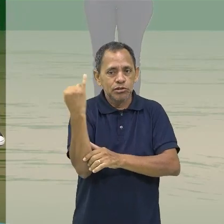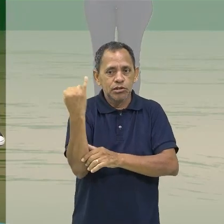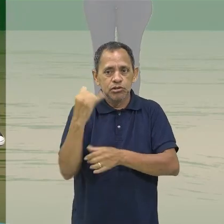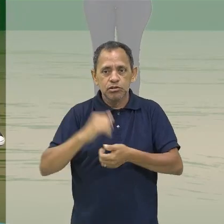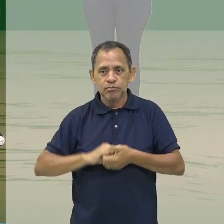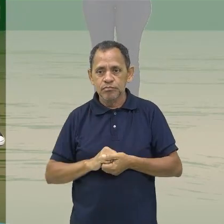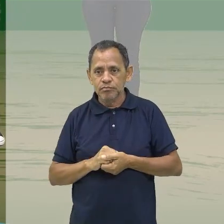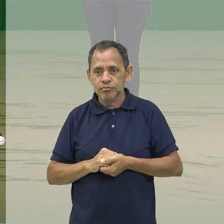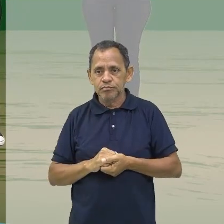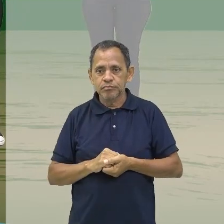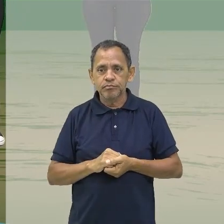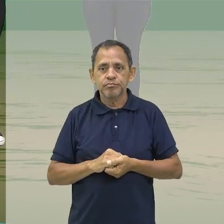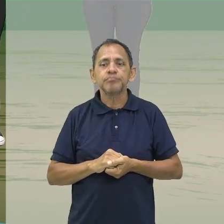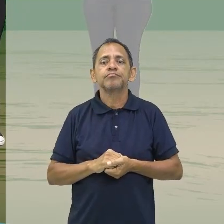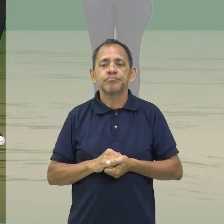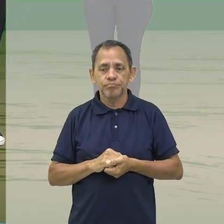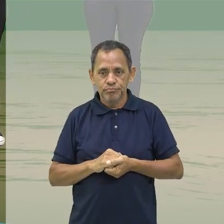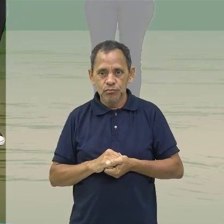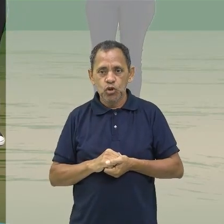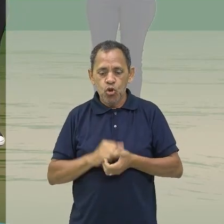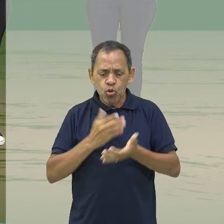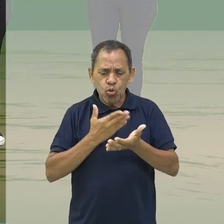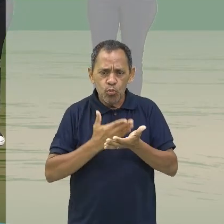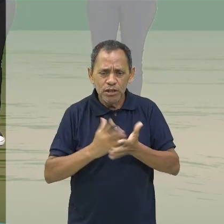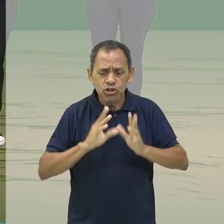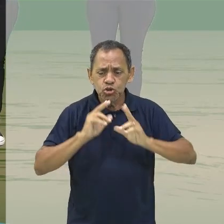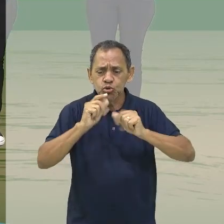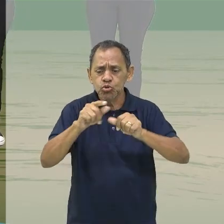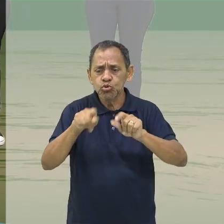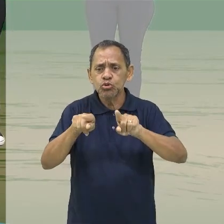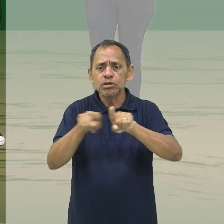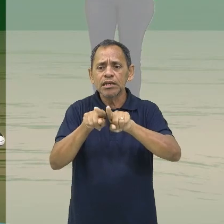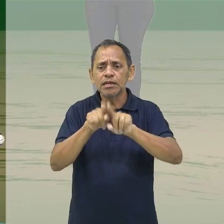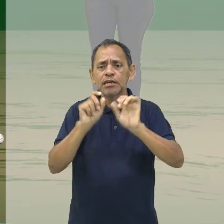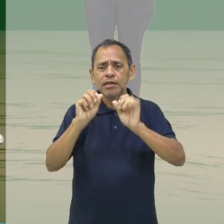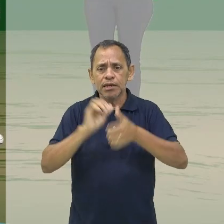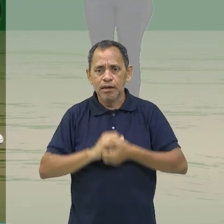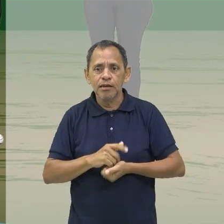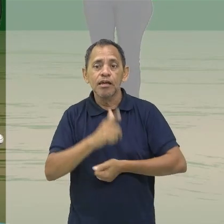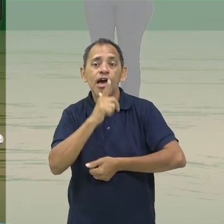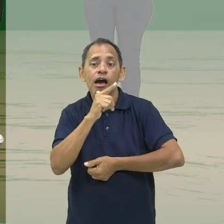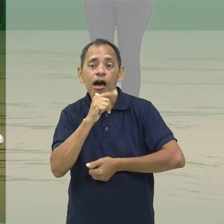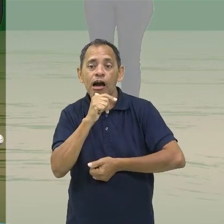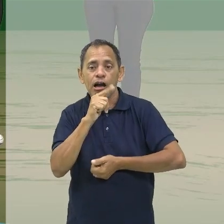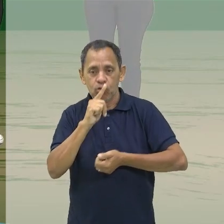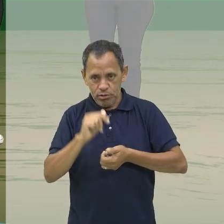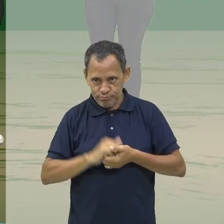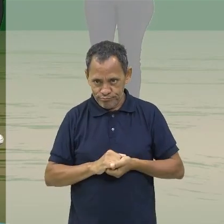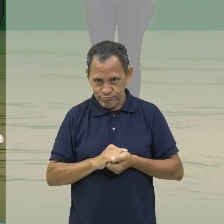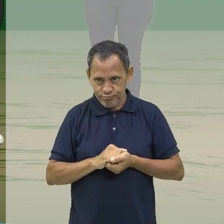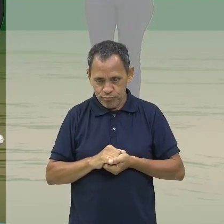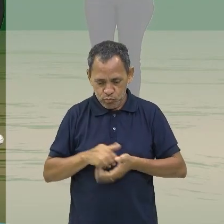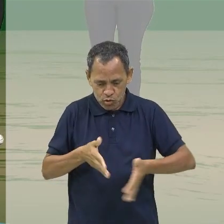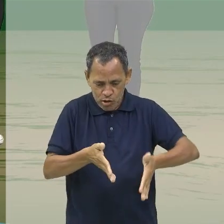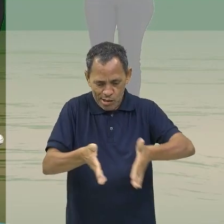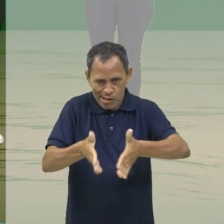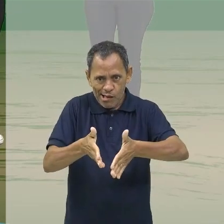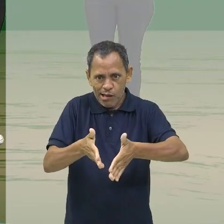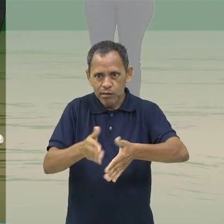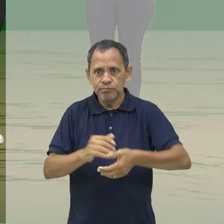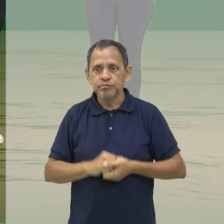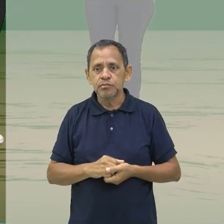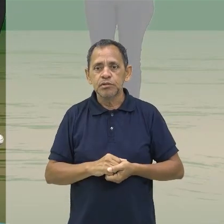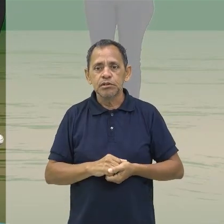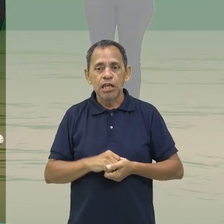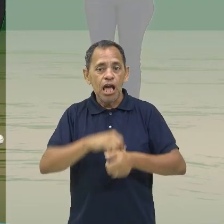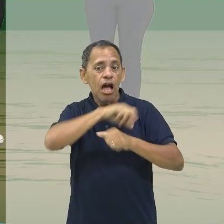verdade, surgiram todas as coisas, né? A cobra grande, ela veio dessas águas. Então, ela mostra que a gente tem